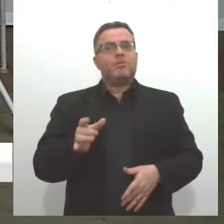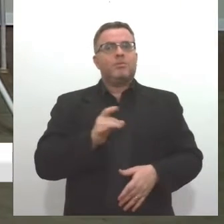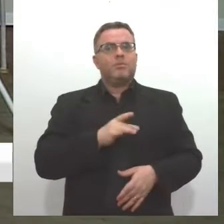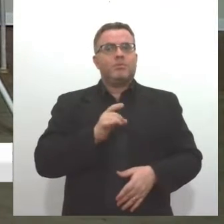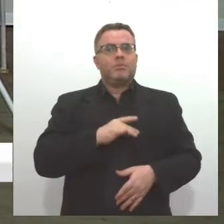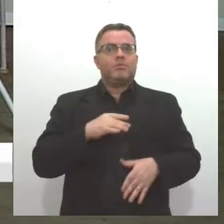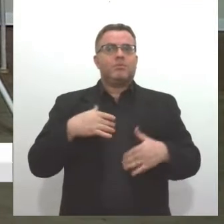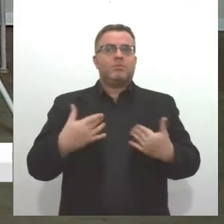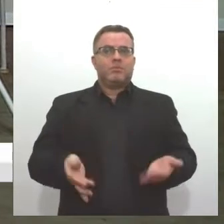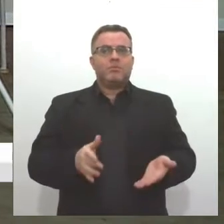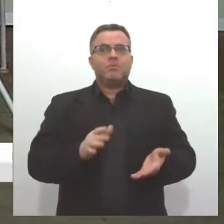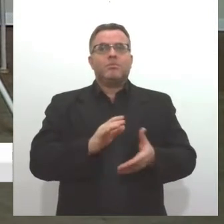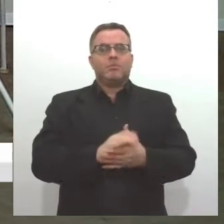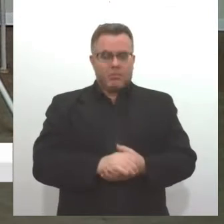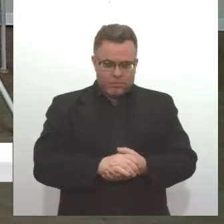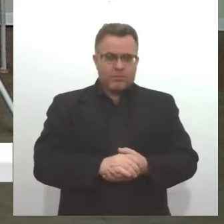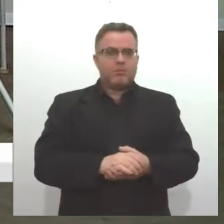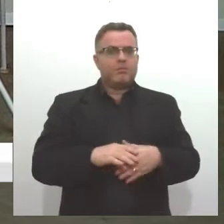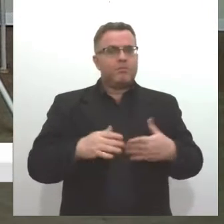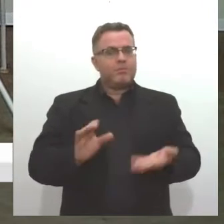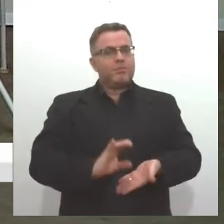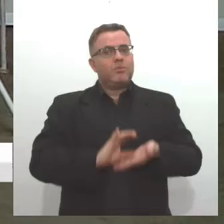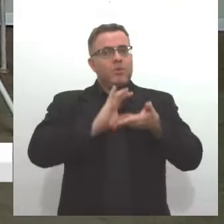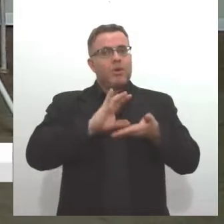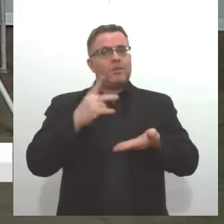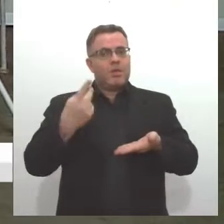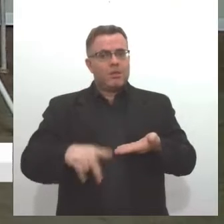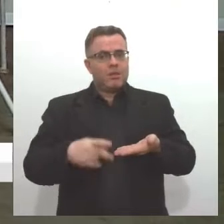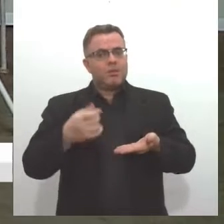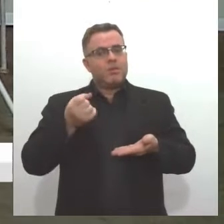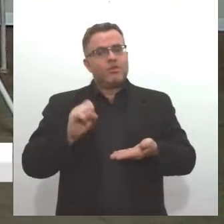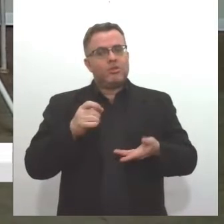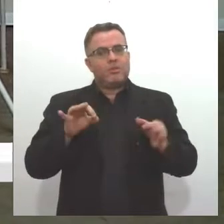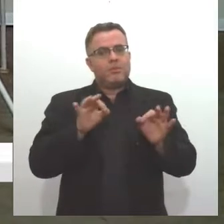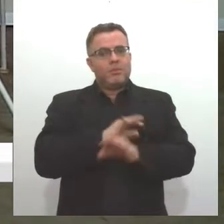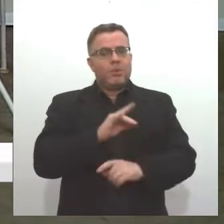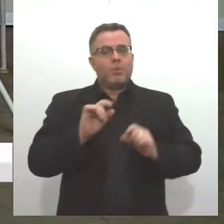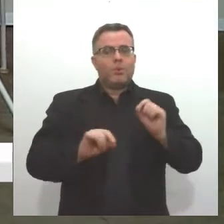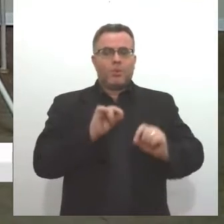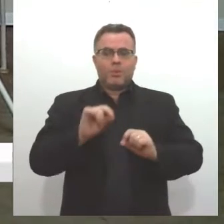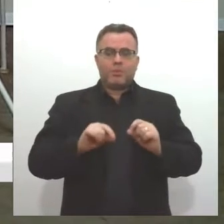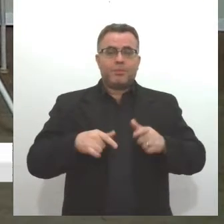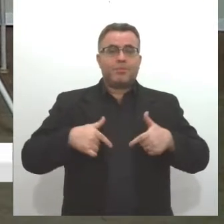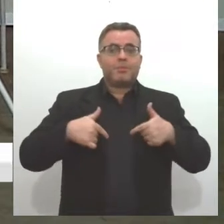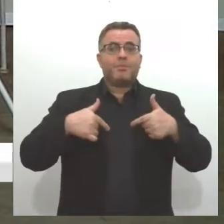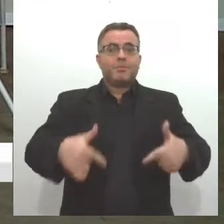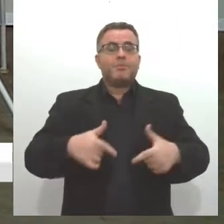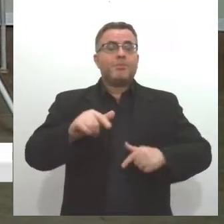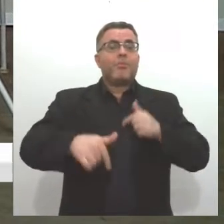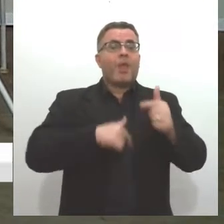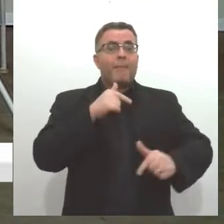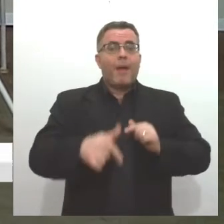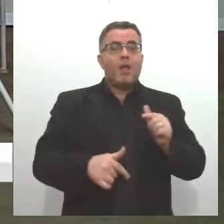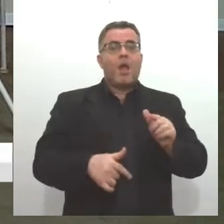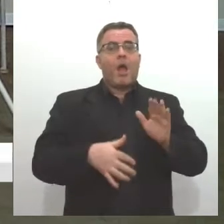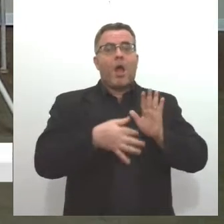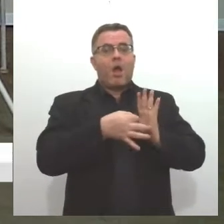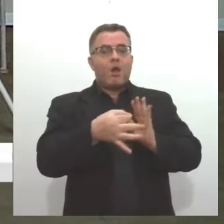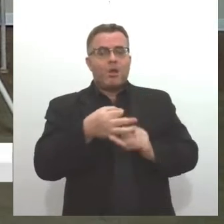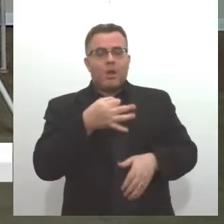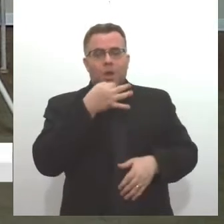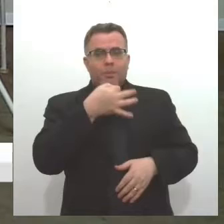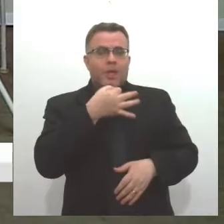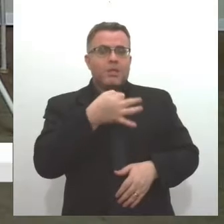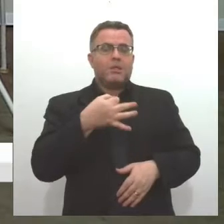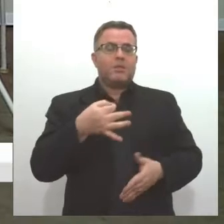de criação do Conselho aqui em Sergipe. Como que o Conselho pode atuar sugerindo ou